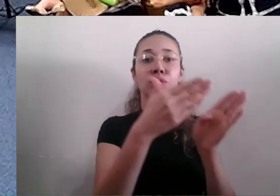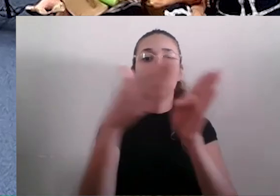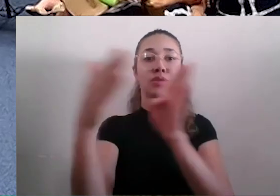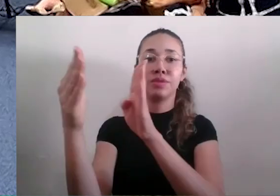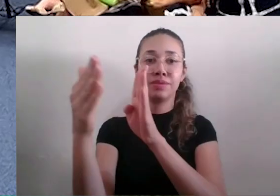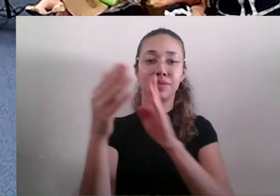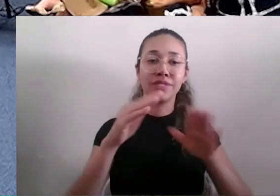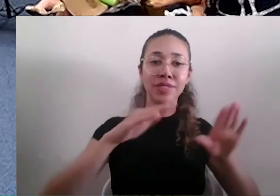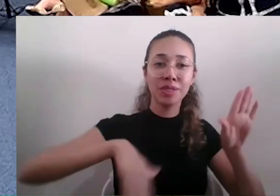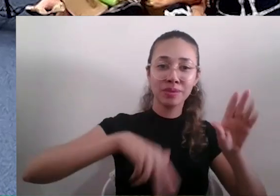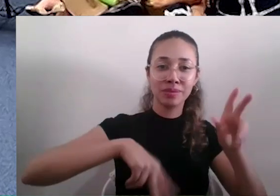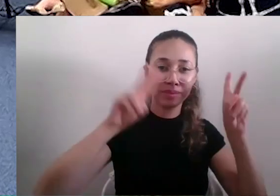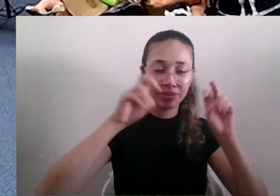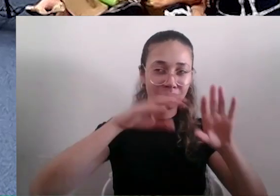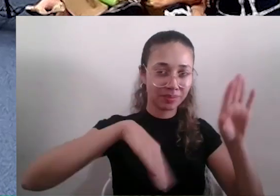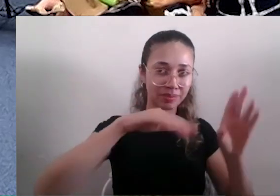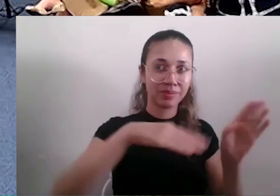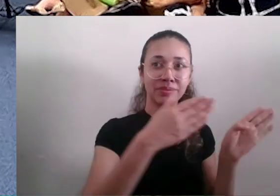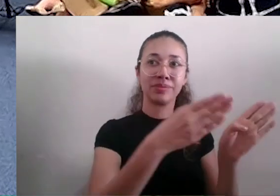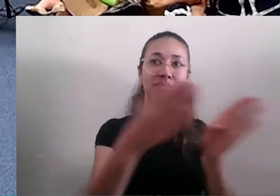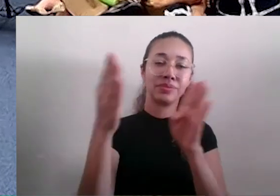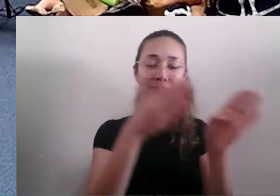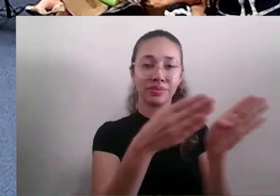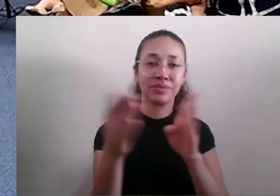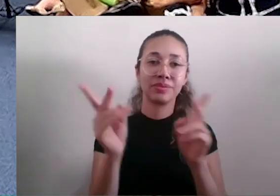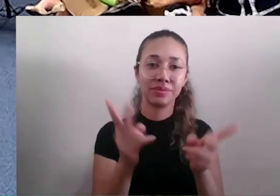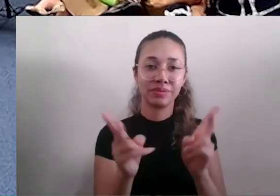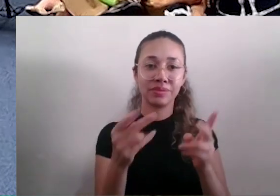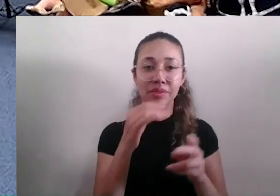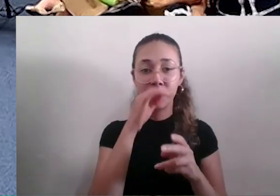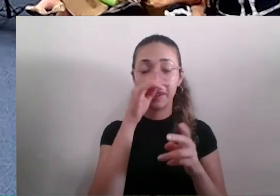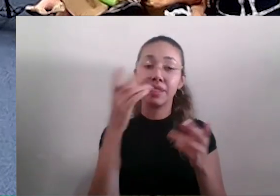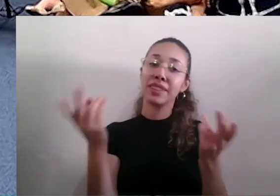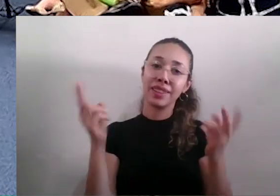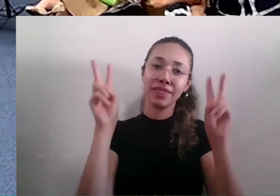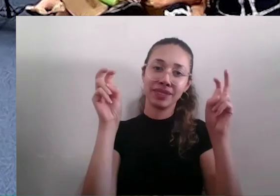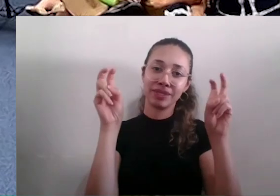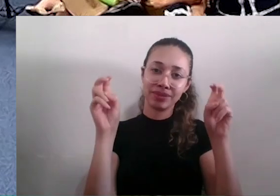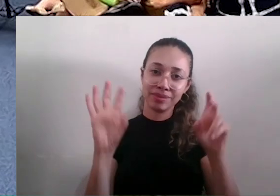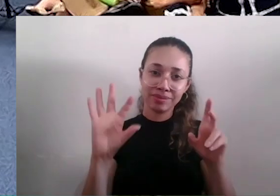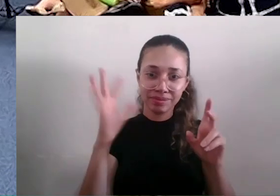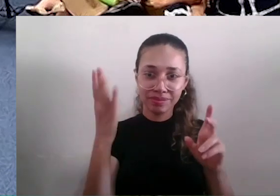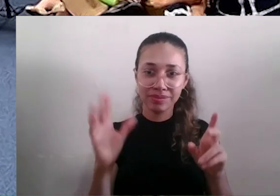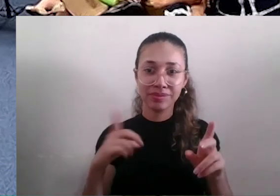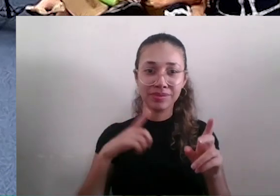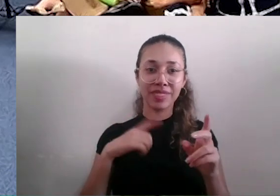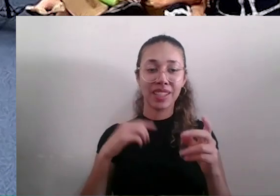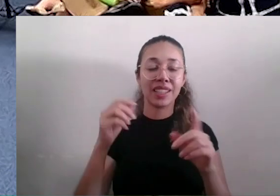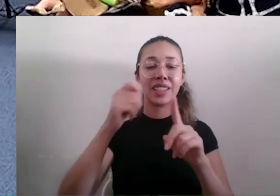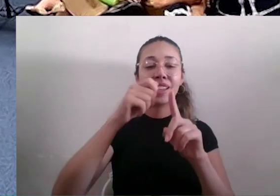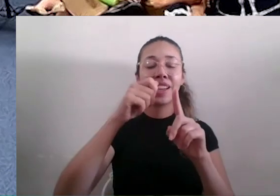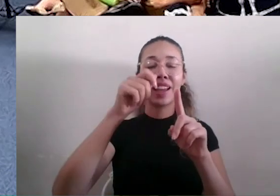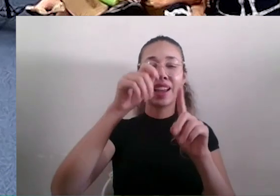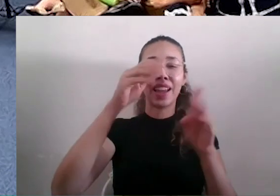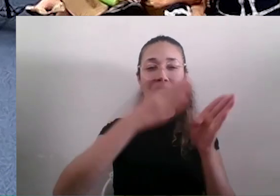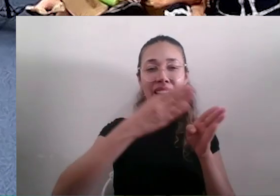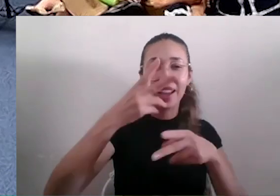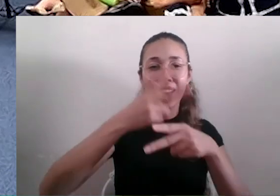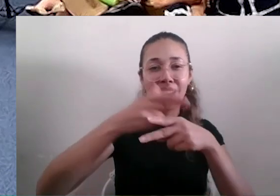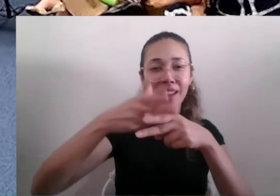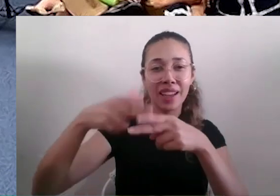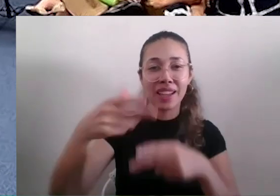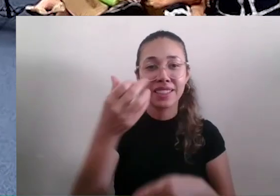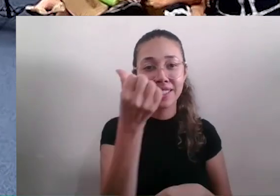tentando falar sobre essa questão eh e aí deu no que deu E aí deu em seis episódios que a gente vi nor realmente o buraco é muito mais embaixo